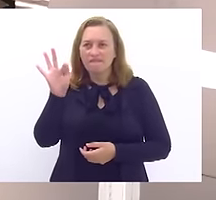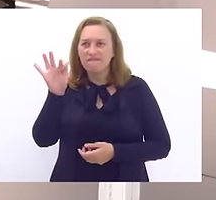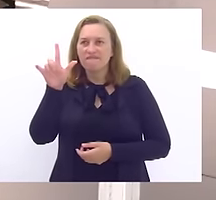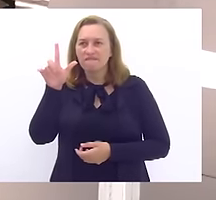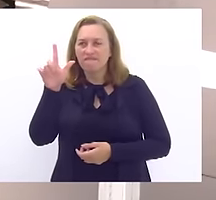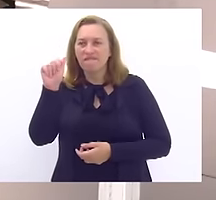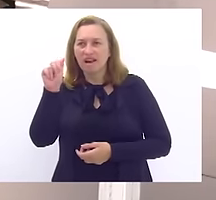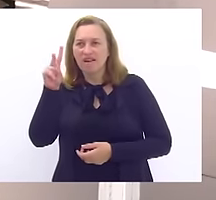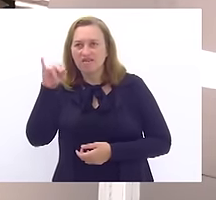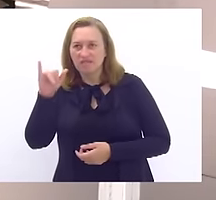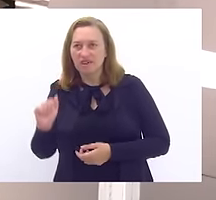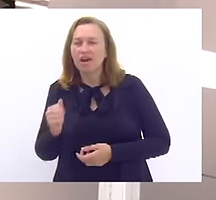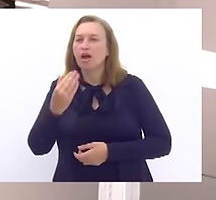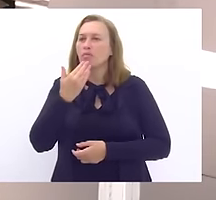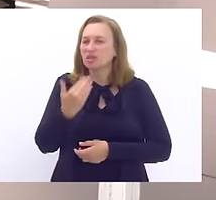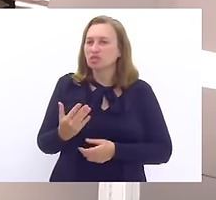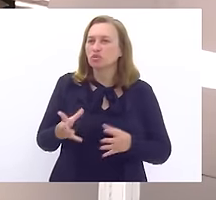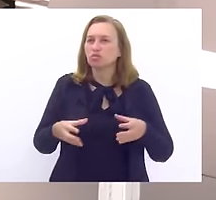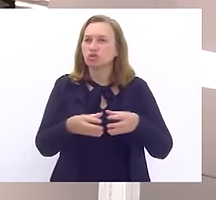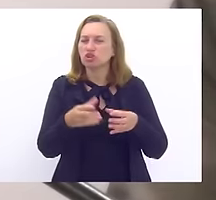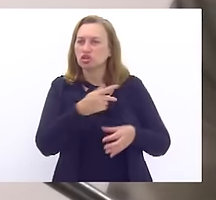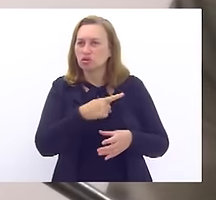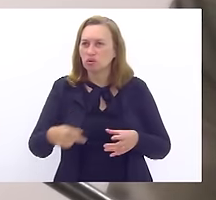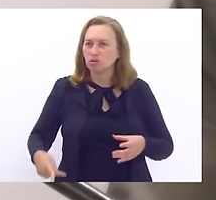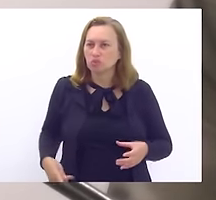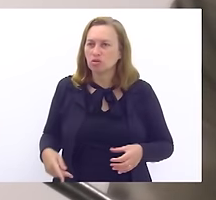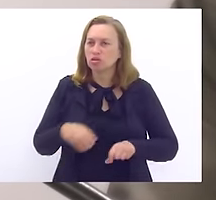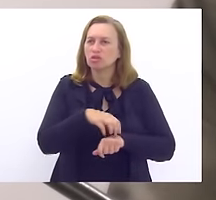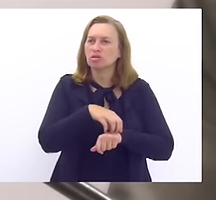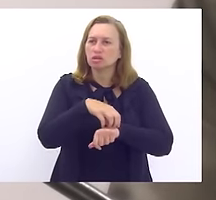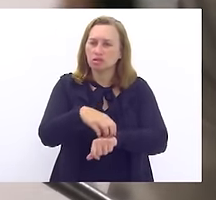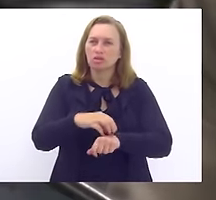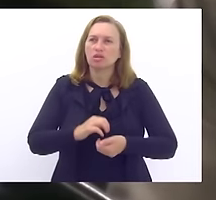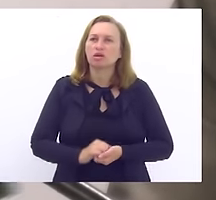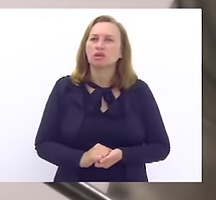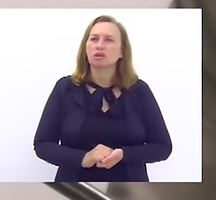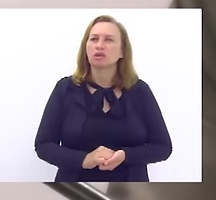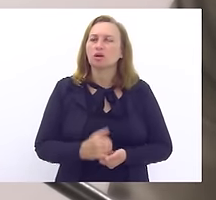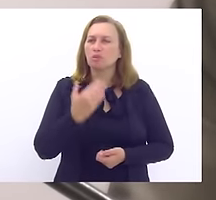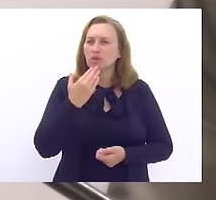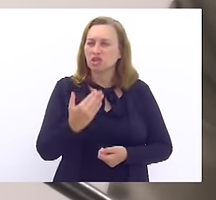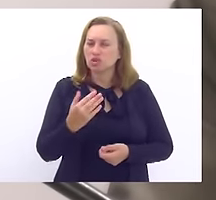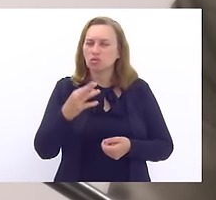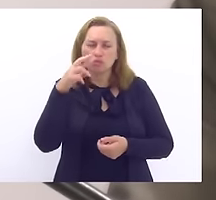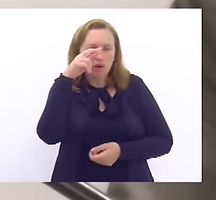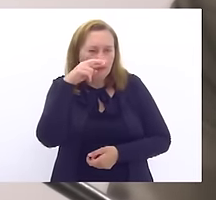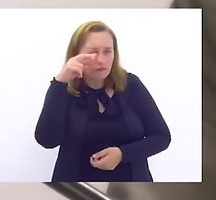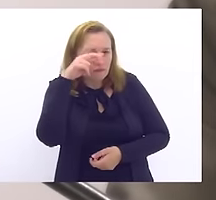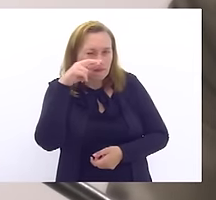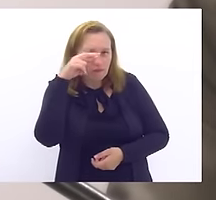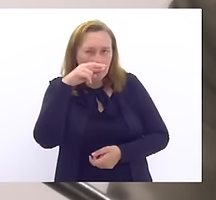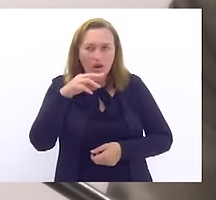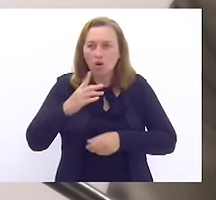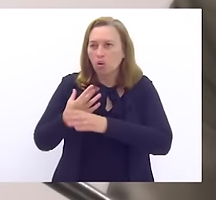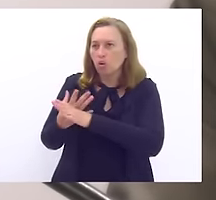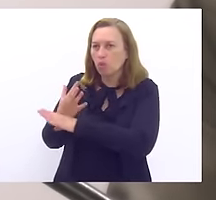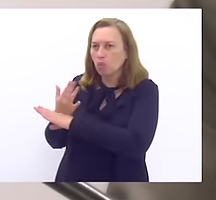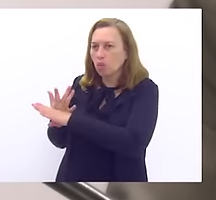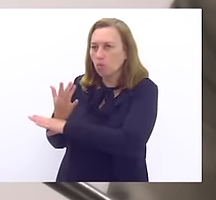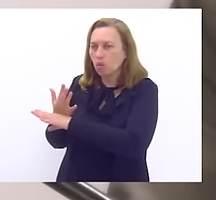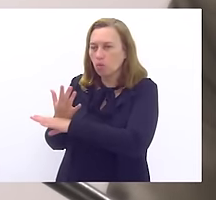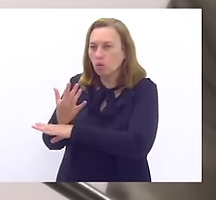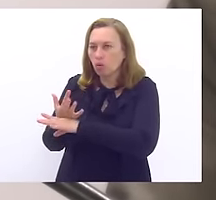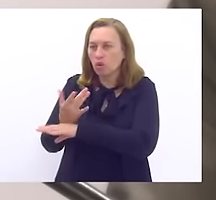a pedido do presidente da Comissão de transporte nós pedimos uma fiscalização em Duque de Caxias no transporte